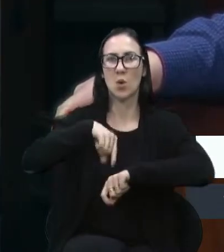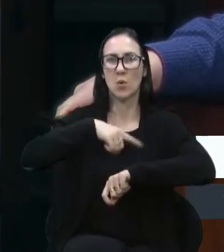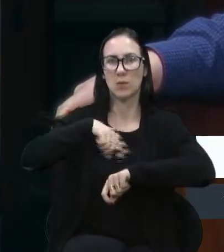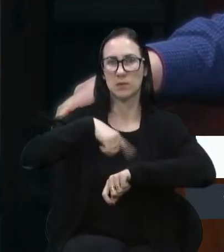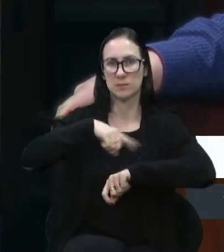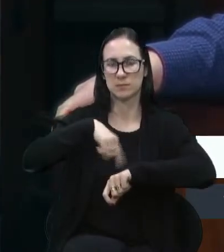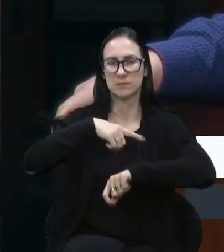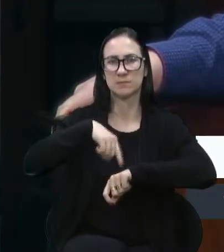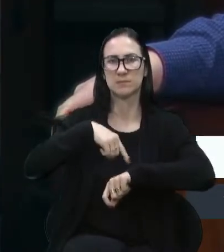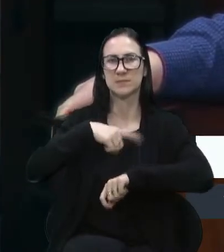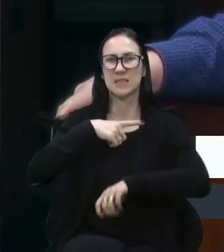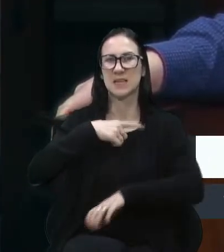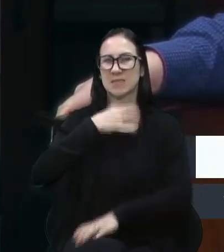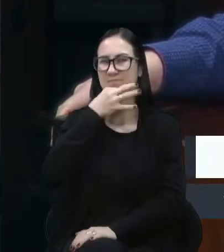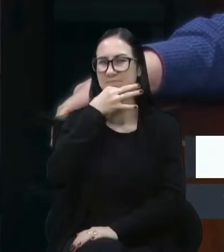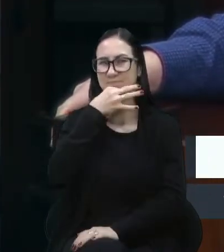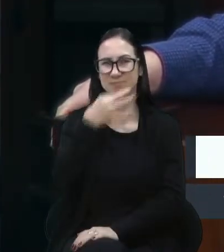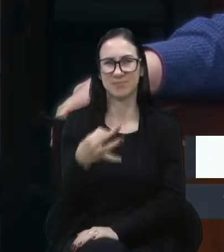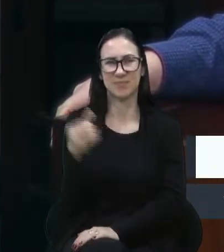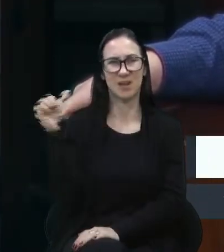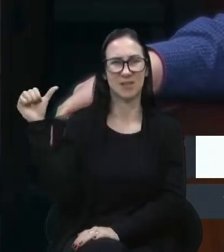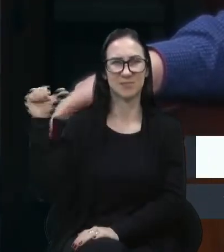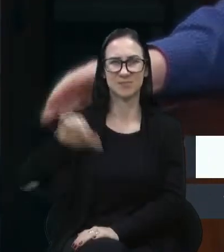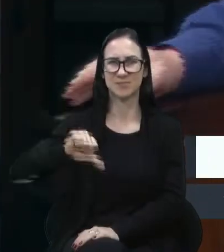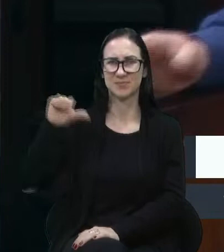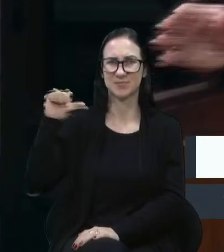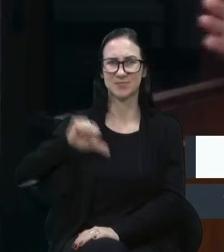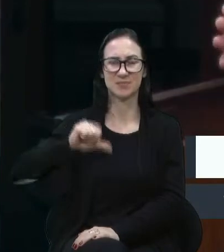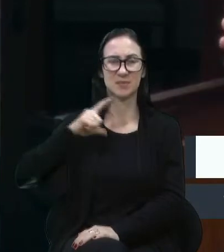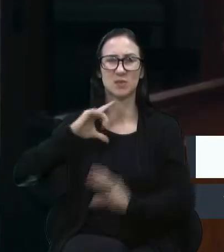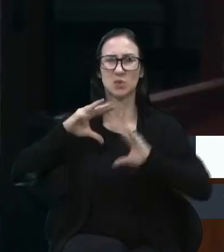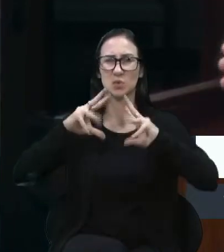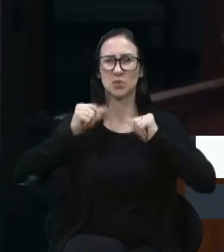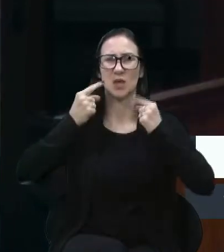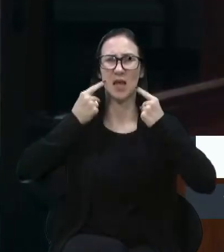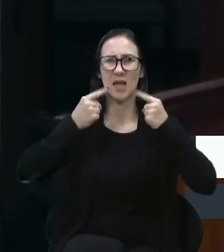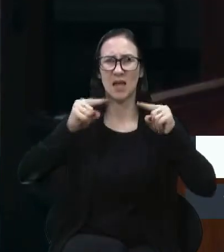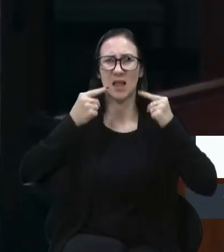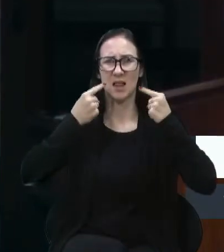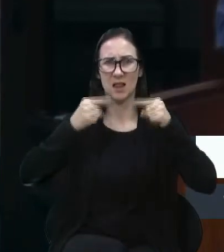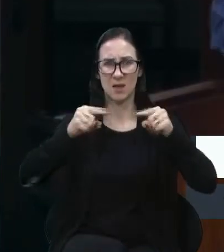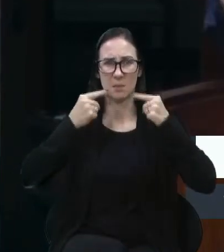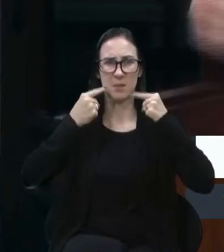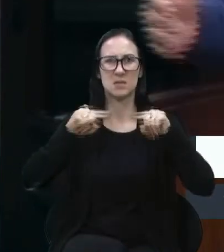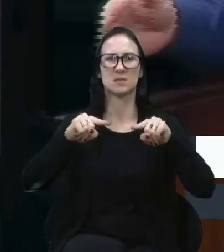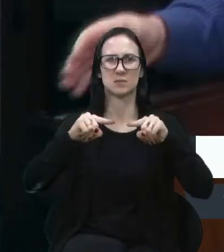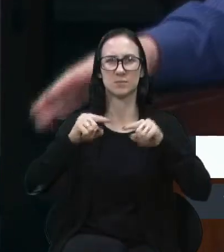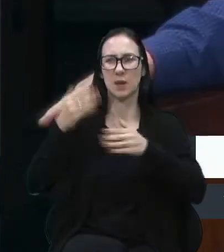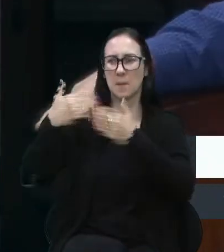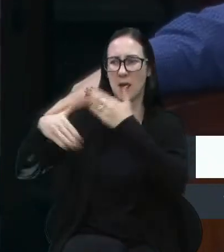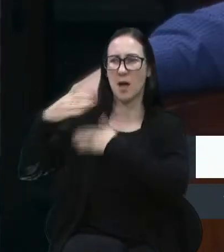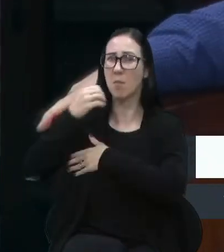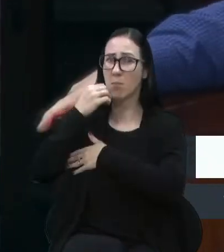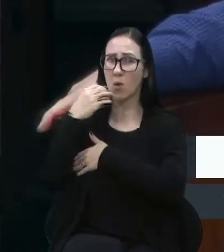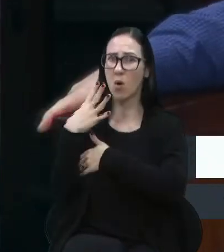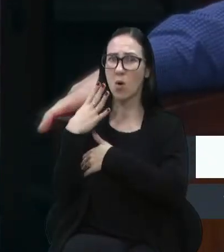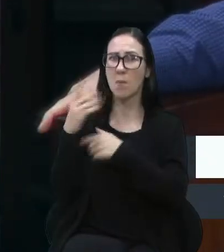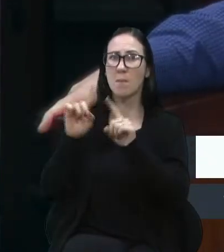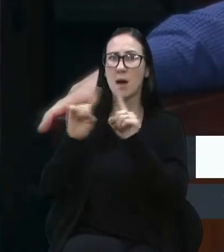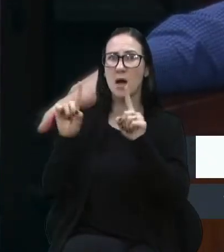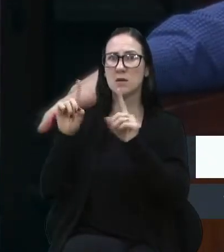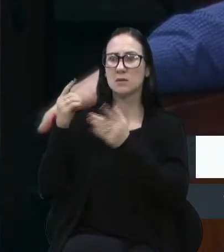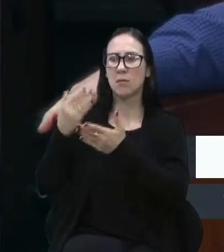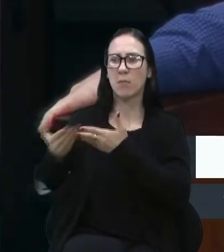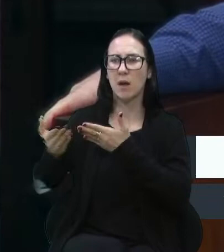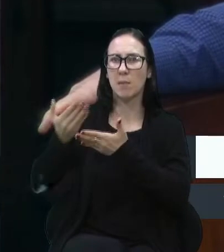de péssima qualidade, todos têm reclamações. Esse é um serviço que era bem prestado e vem perdendo qualidade ao longo do